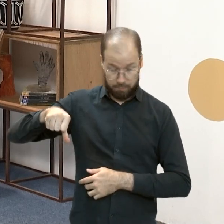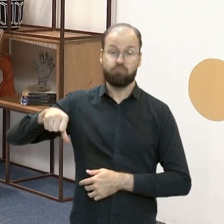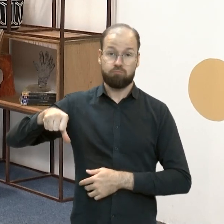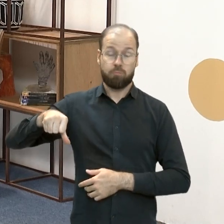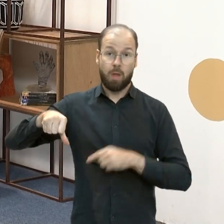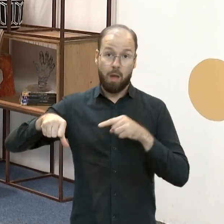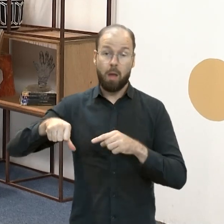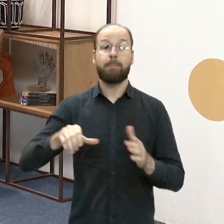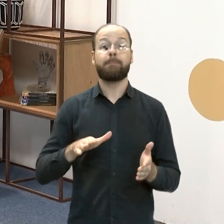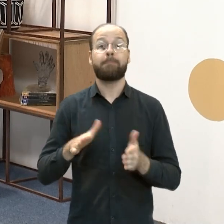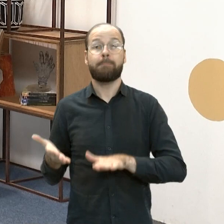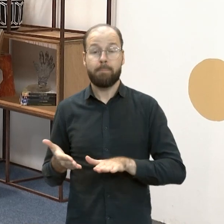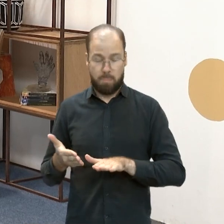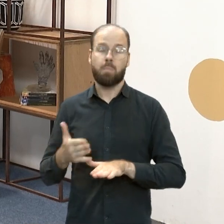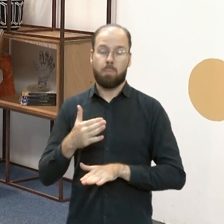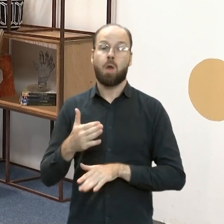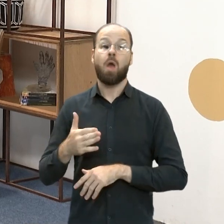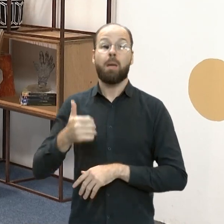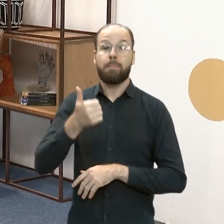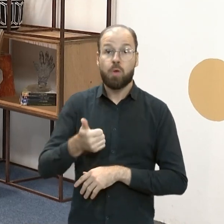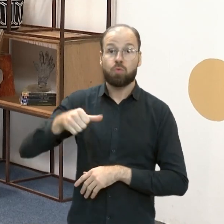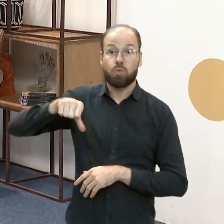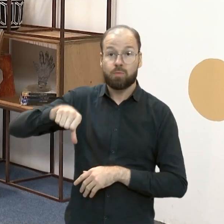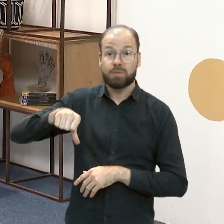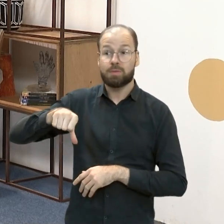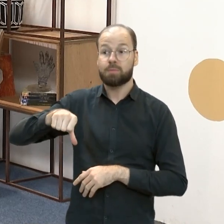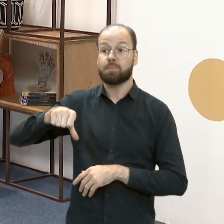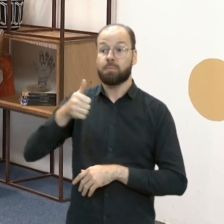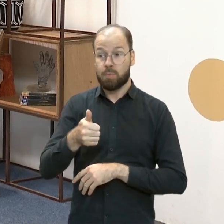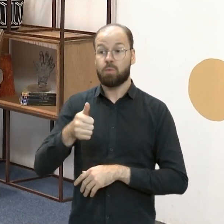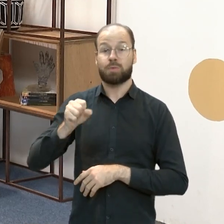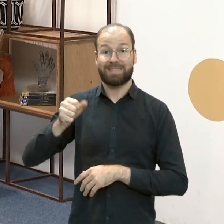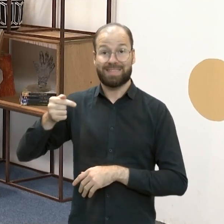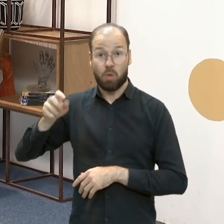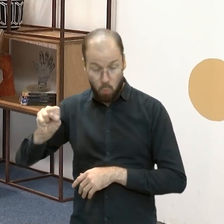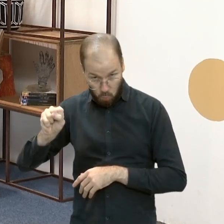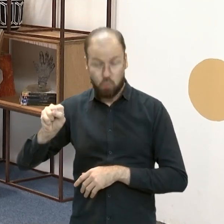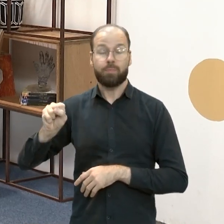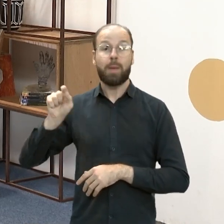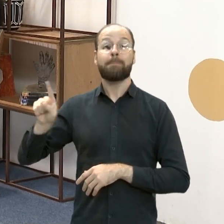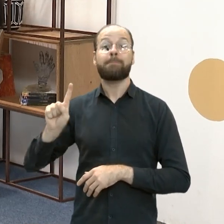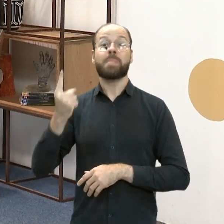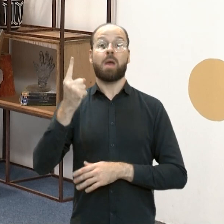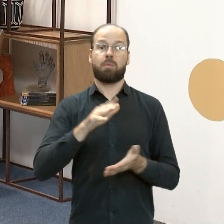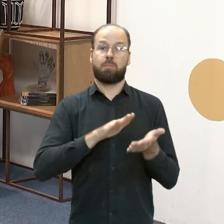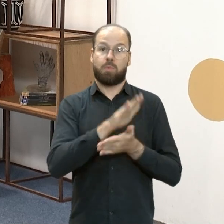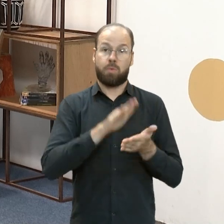ela faleceu em 1978. O primeiro livro dela, que foi Coroa de Lírios, foi publicado